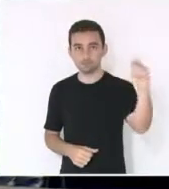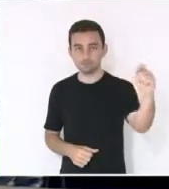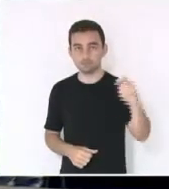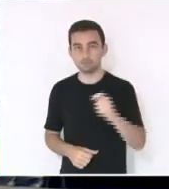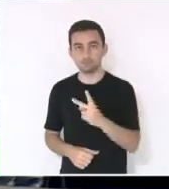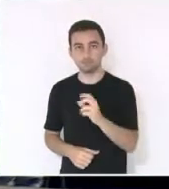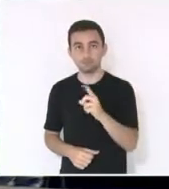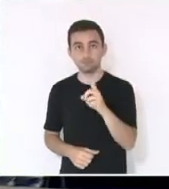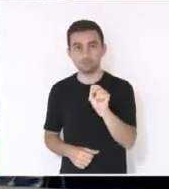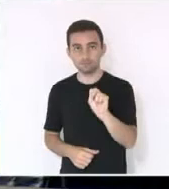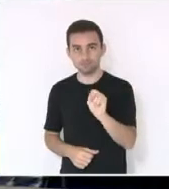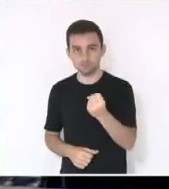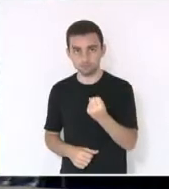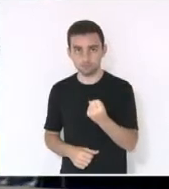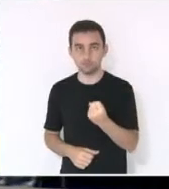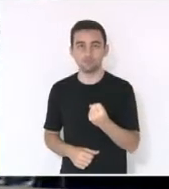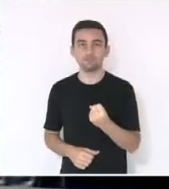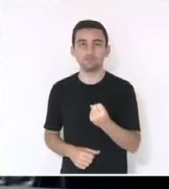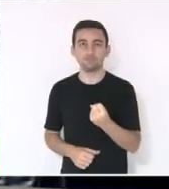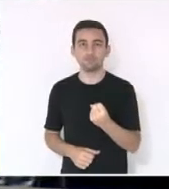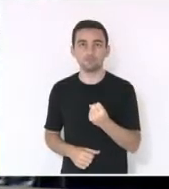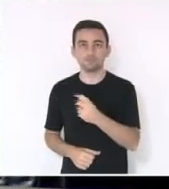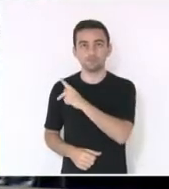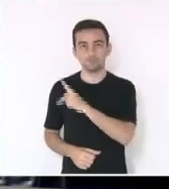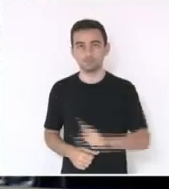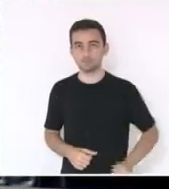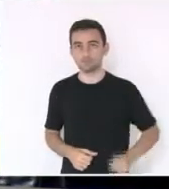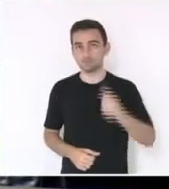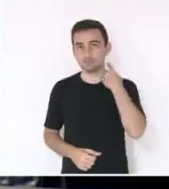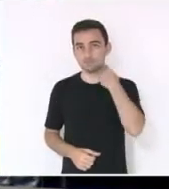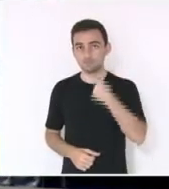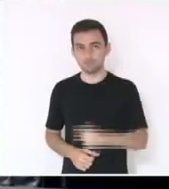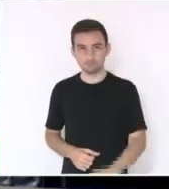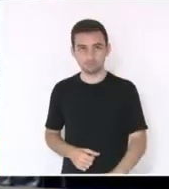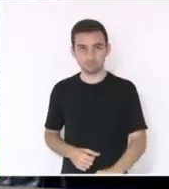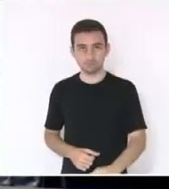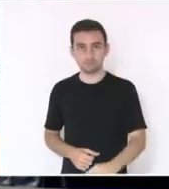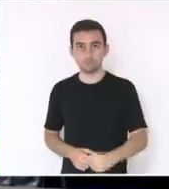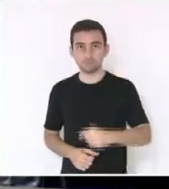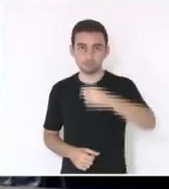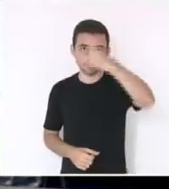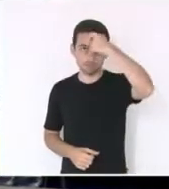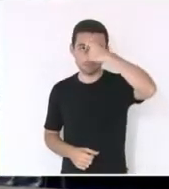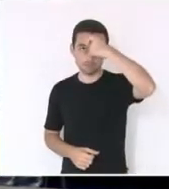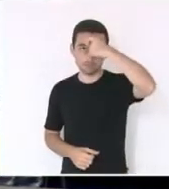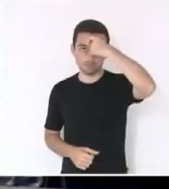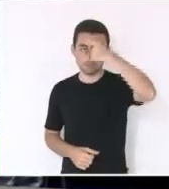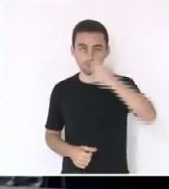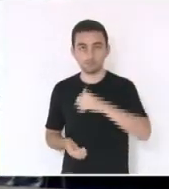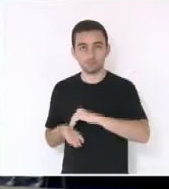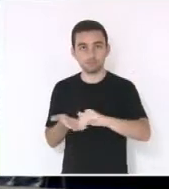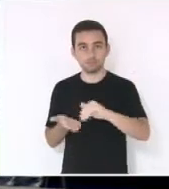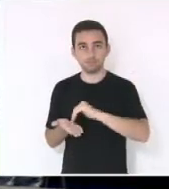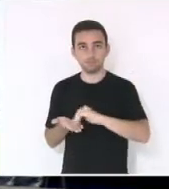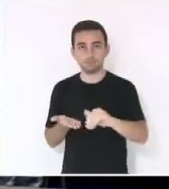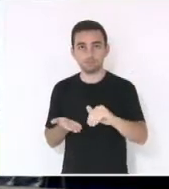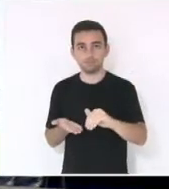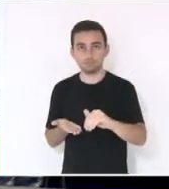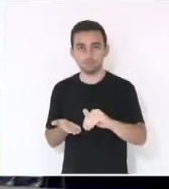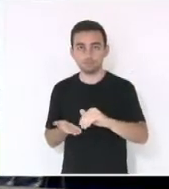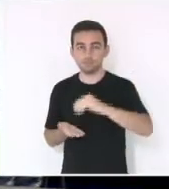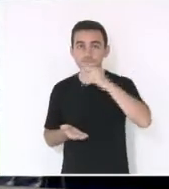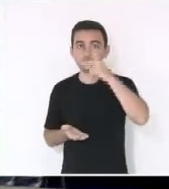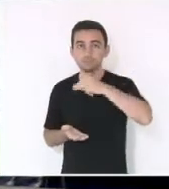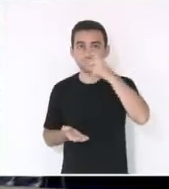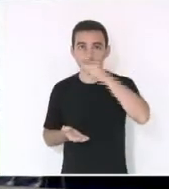2018. Presidência, deputado Silvio Drevik e Maurício Studilac. Secretárias, deputado Kennedy